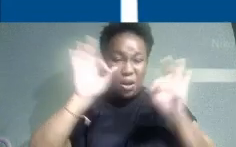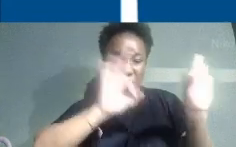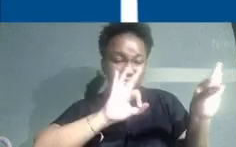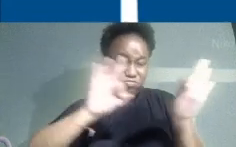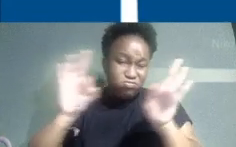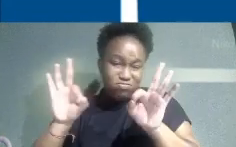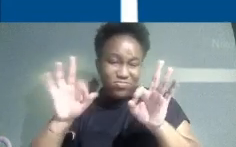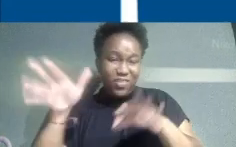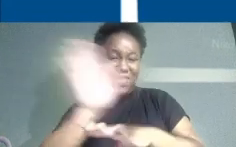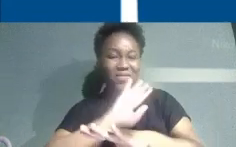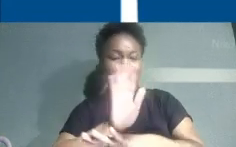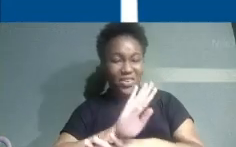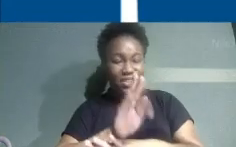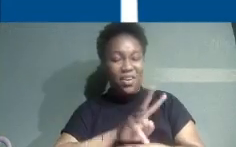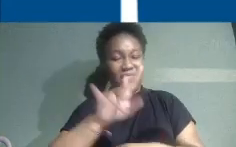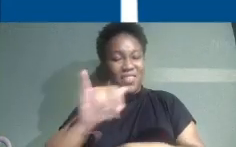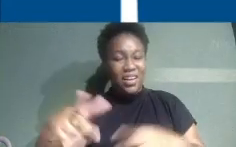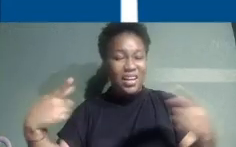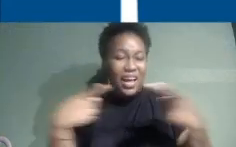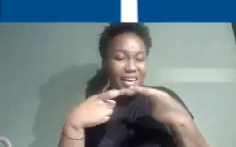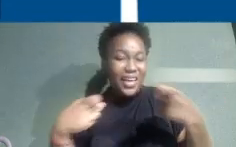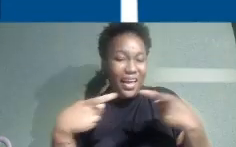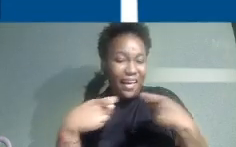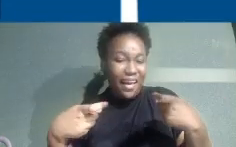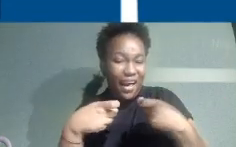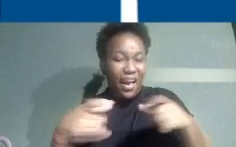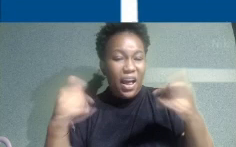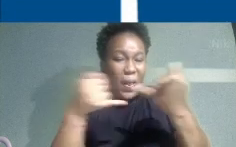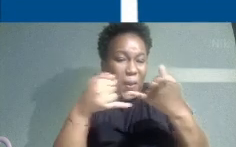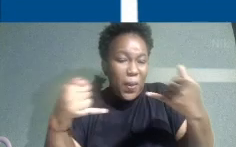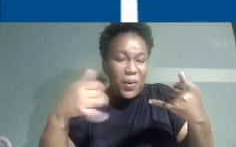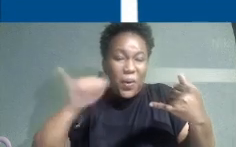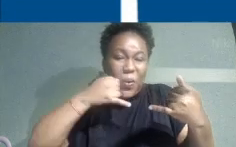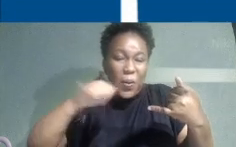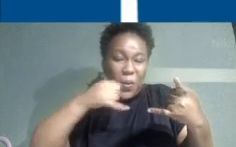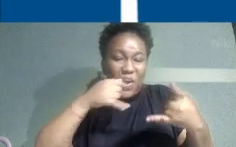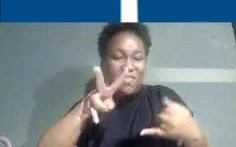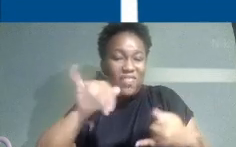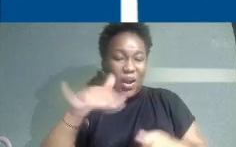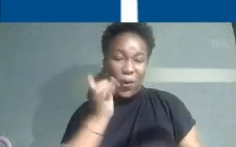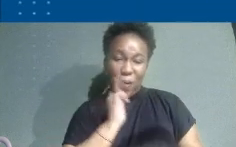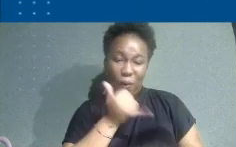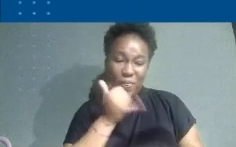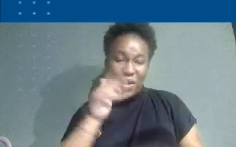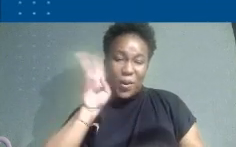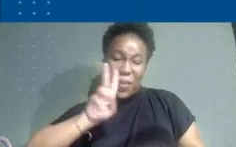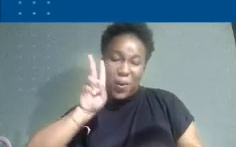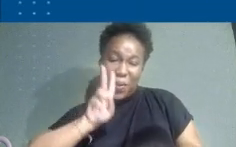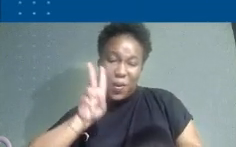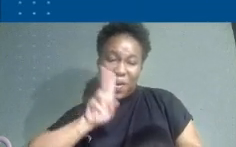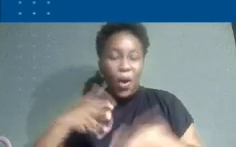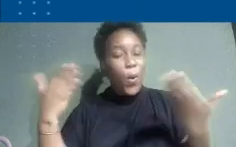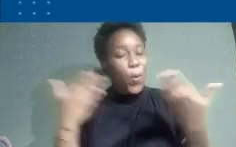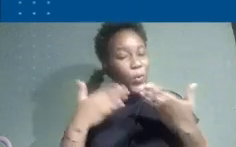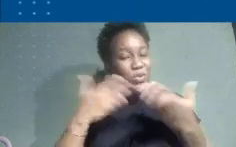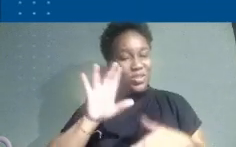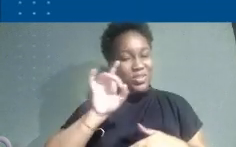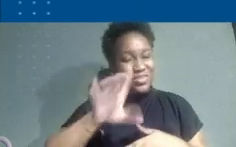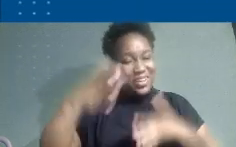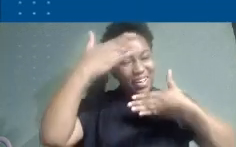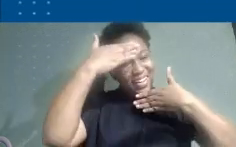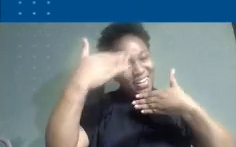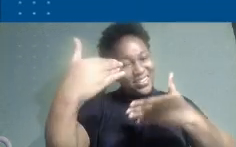e disponibilidade, que se chama Guerra das Correntes, tá? Vai contar um pouquinho aí da história dele. Mas, pessoal, por hoje era isso.